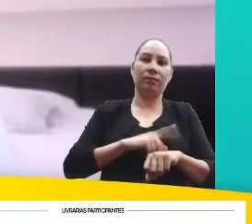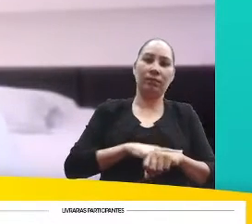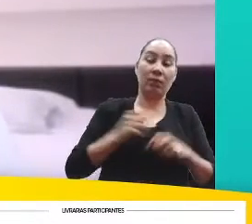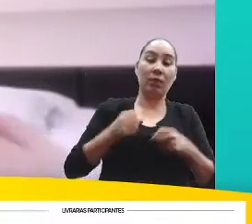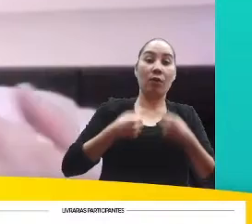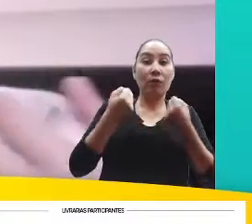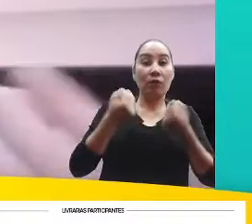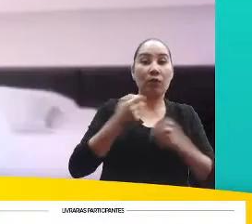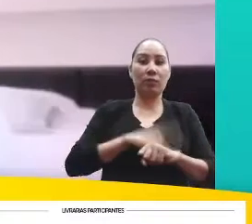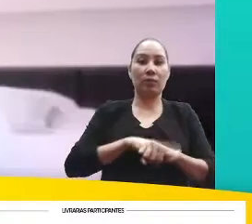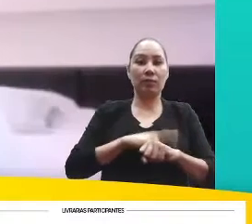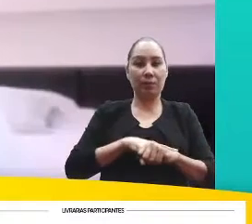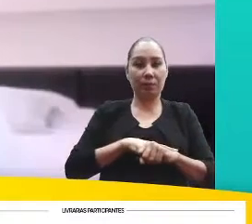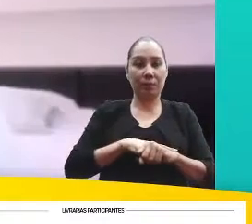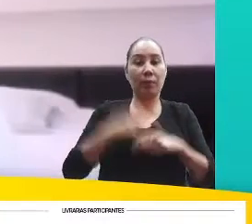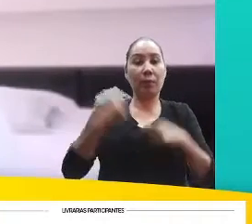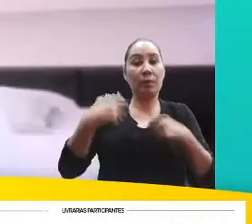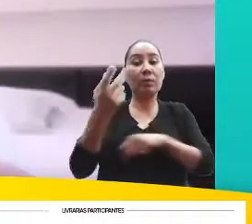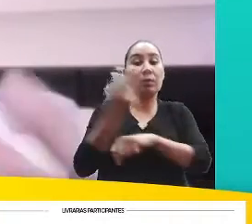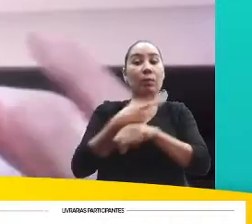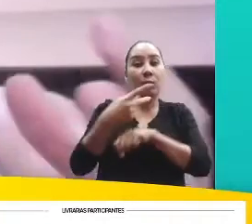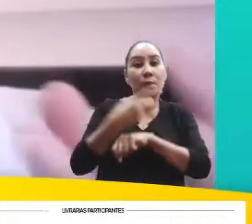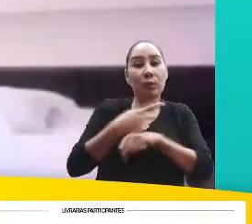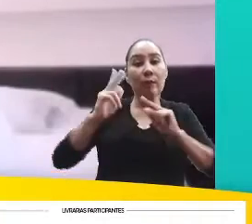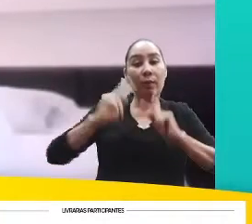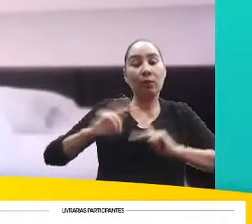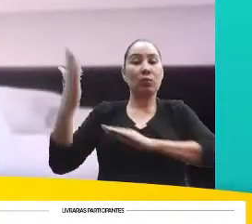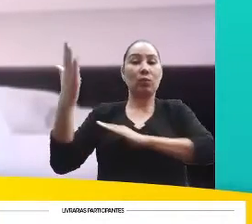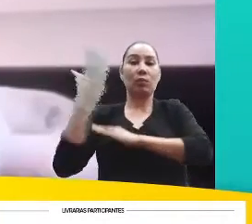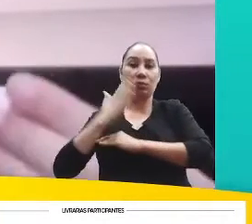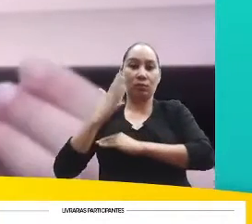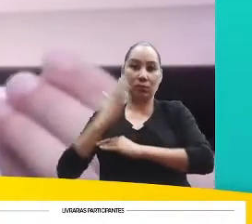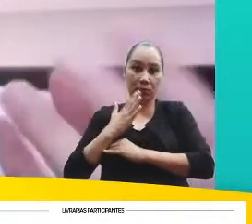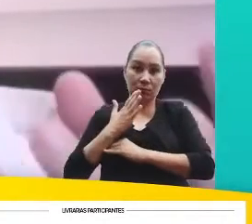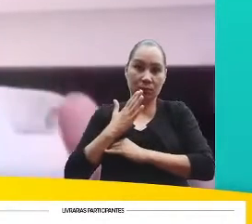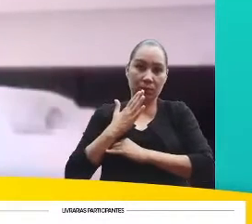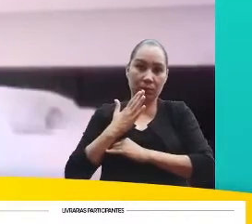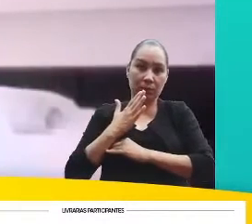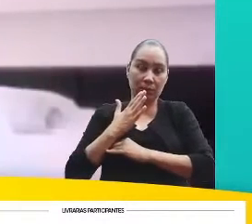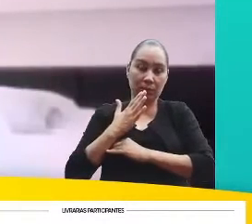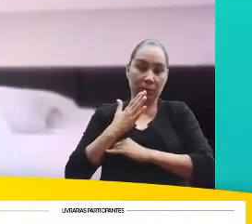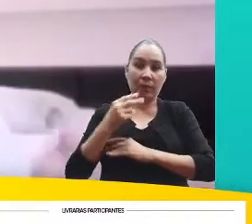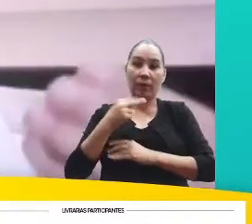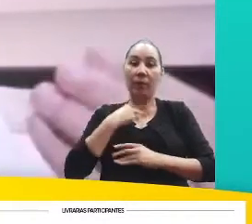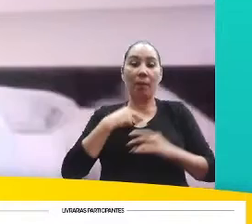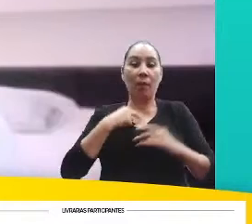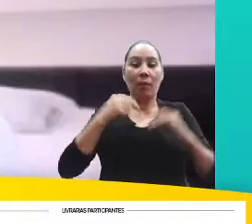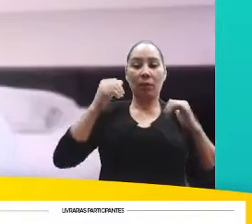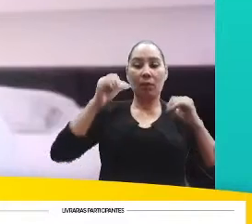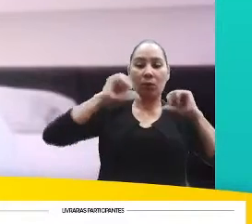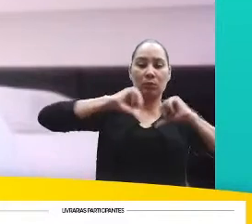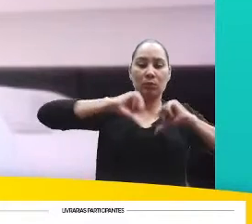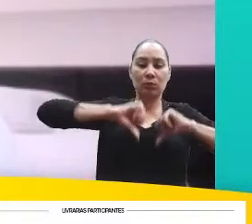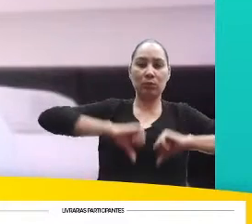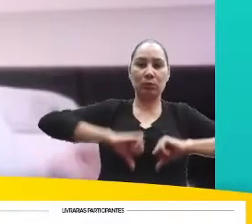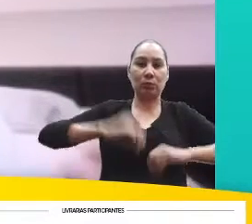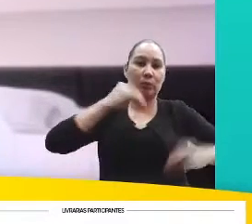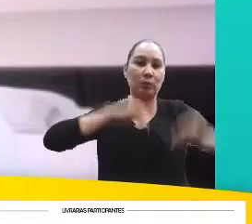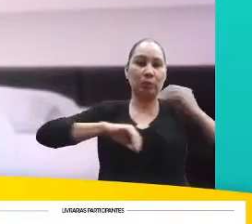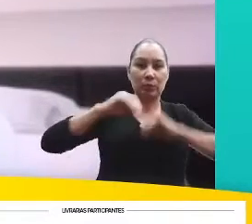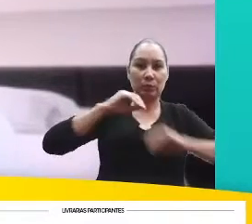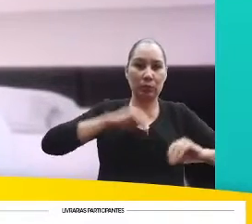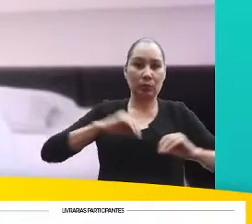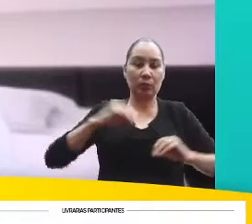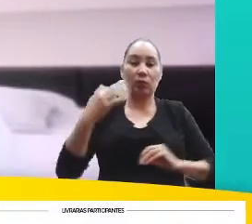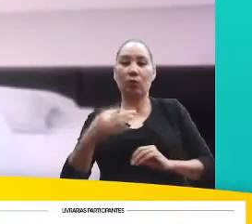Força nessa hora. Procurem ajuda, procurem auxílio, não se deixem abater, não se deixem mergulhar em depressão,